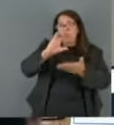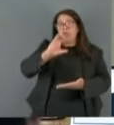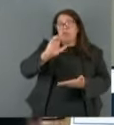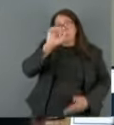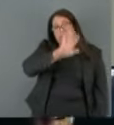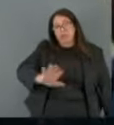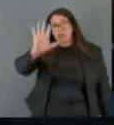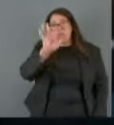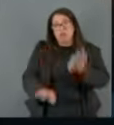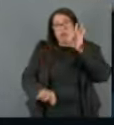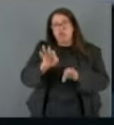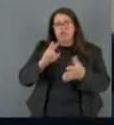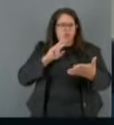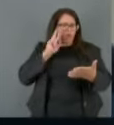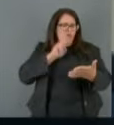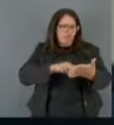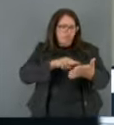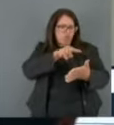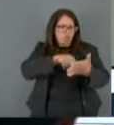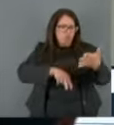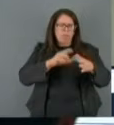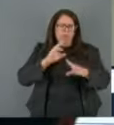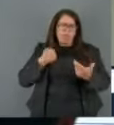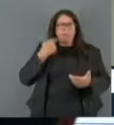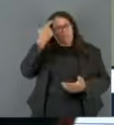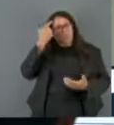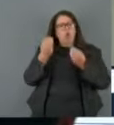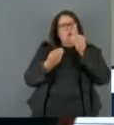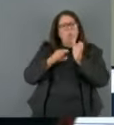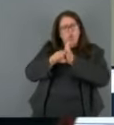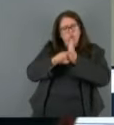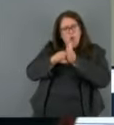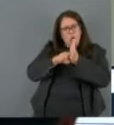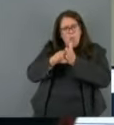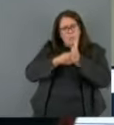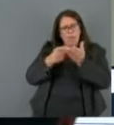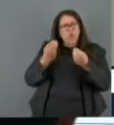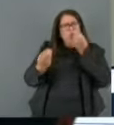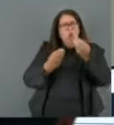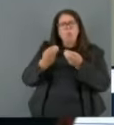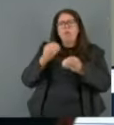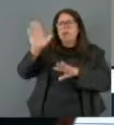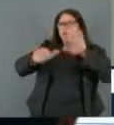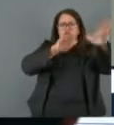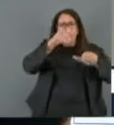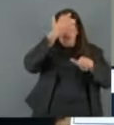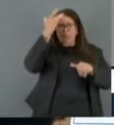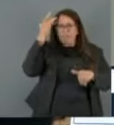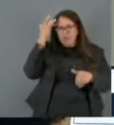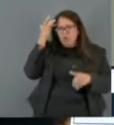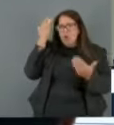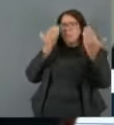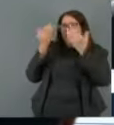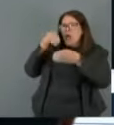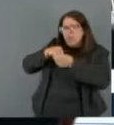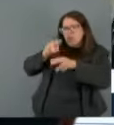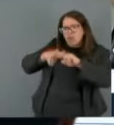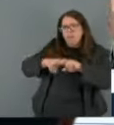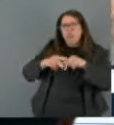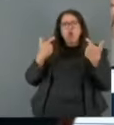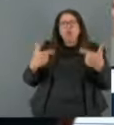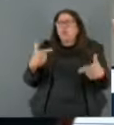conta bilionária. Se nós formos realmente fazer um exame criminológico sério, nós vamos ter que contratar gente de fora dos presídios, porque nós não temos, senão